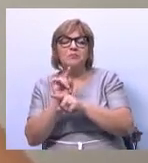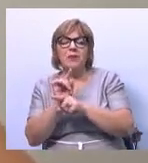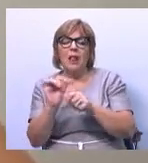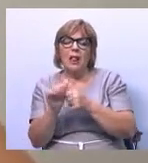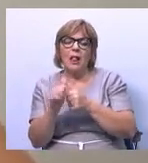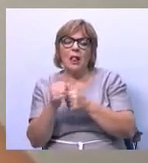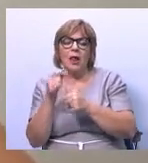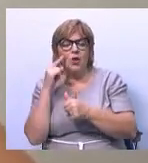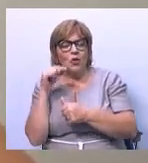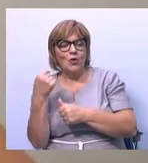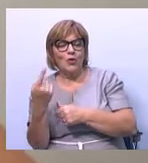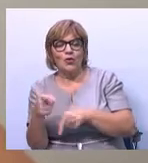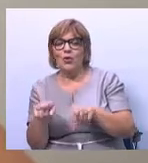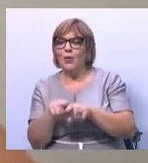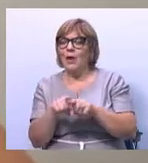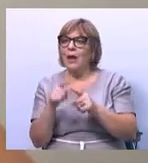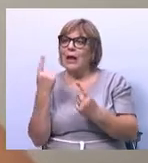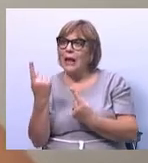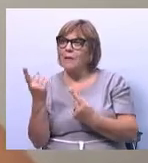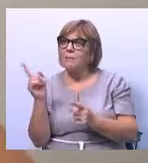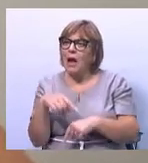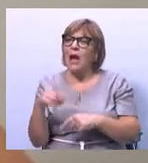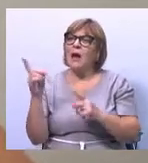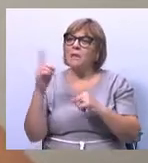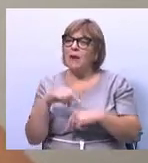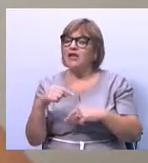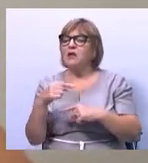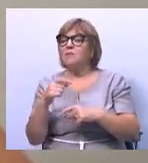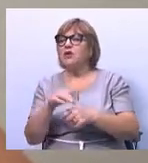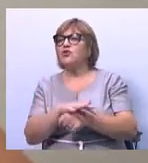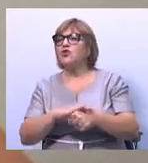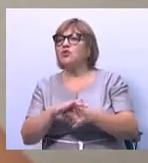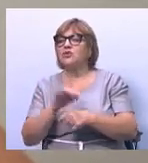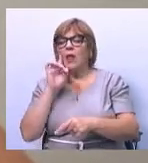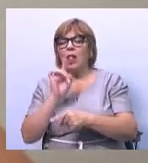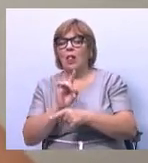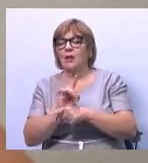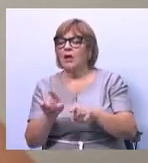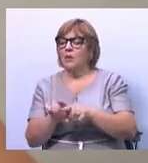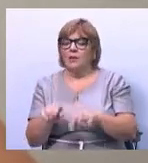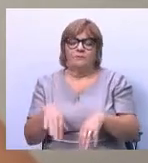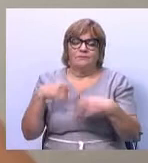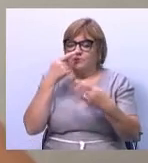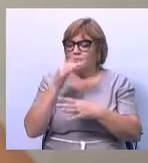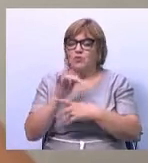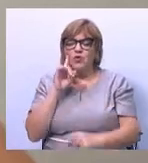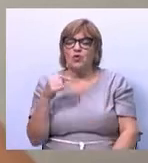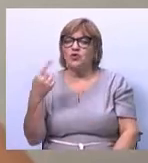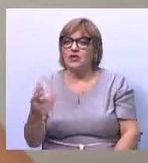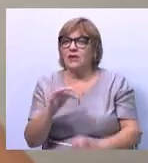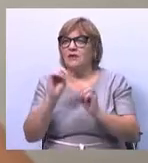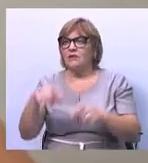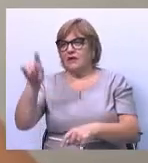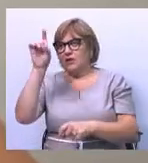alterações, vai fazer com que cada vez menos as situações sejam recorrentes. O facto de, todos os dias, ao final